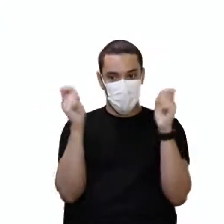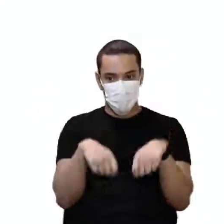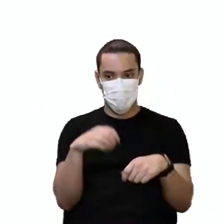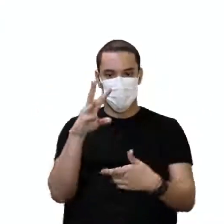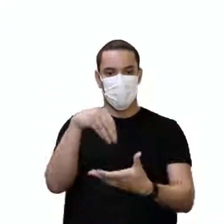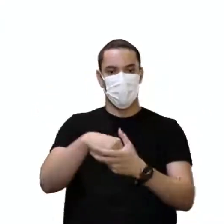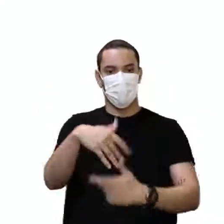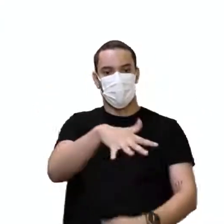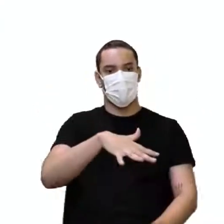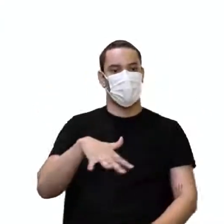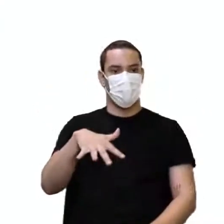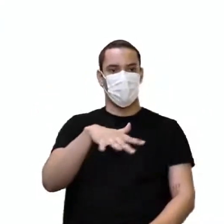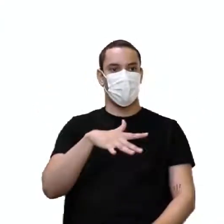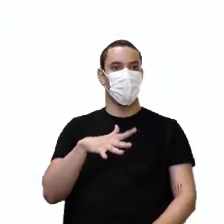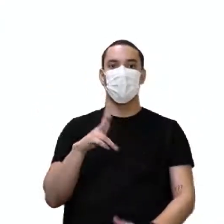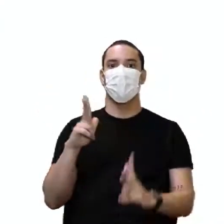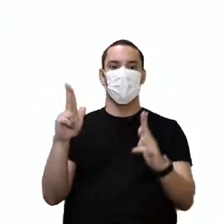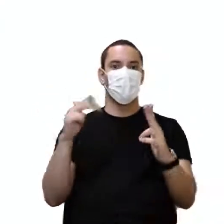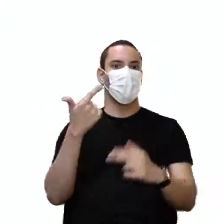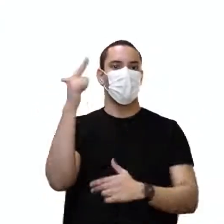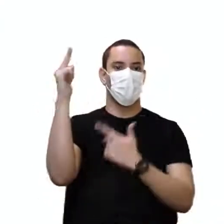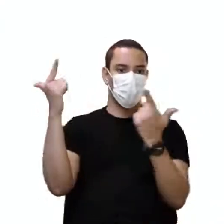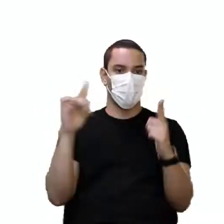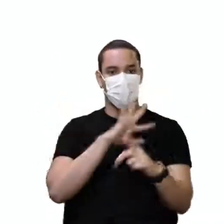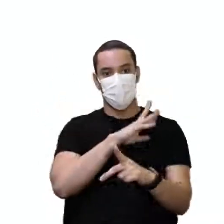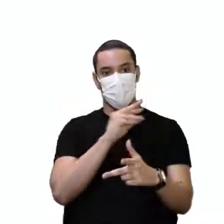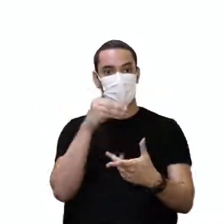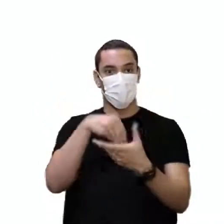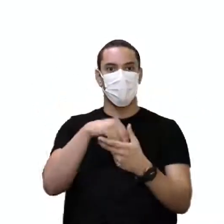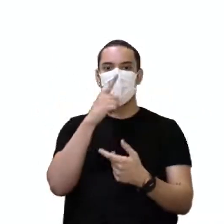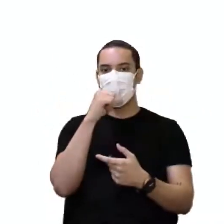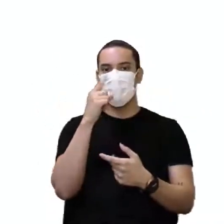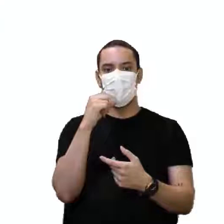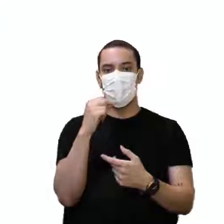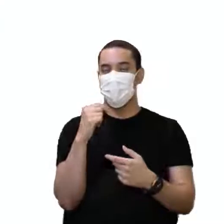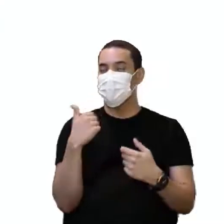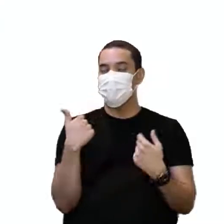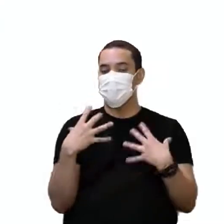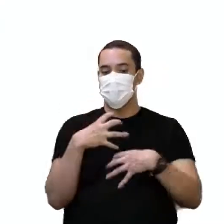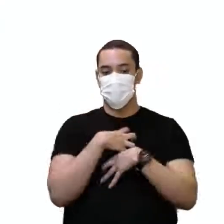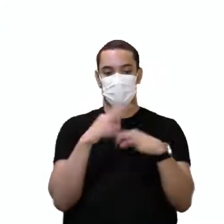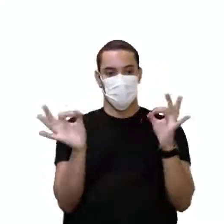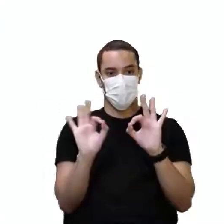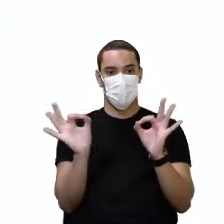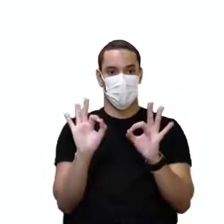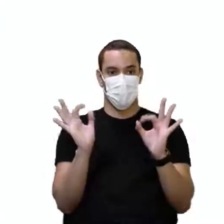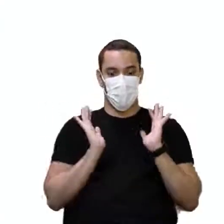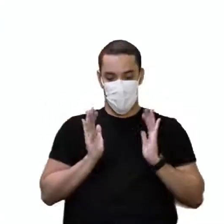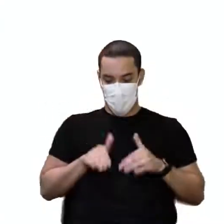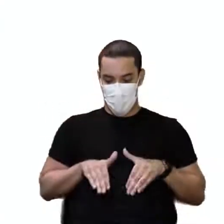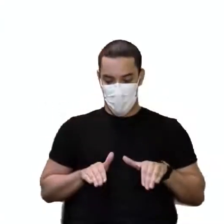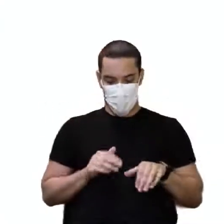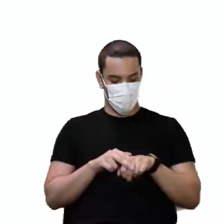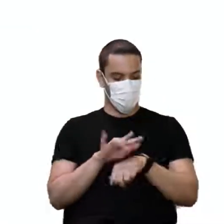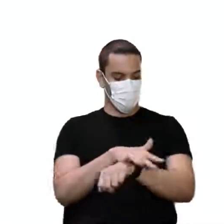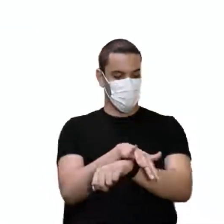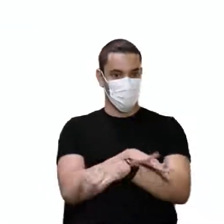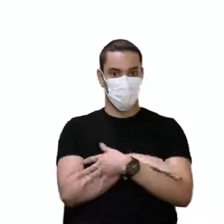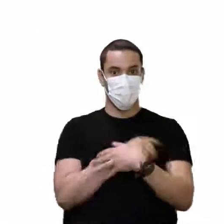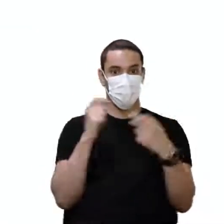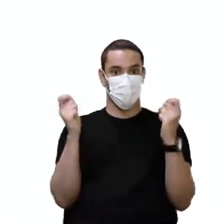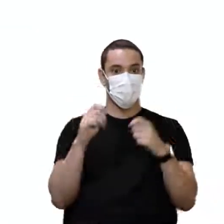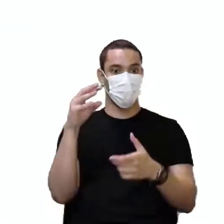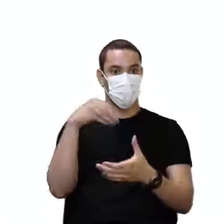ambiente. E sempre que a gente sabe, se alguns animais forem para dentro d'água, se encharcam tudo. E eles não. Impermeabilizam as suas penas para poder estar